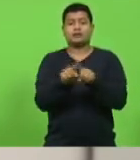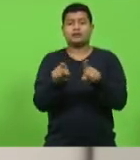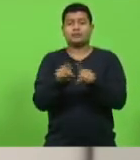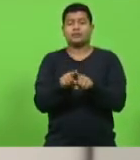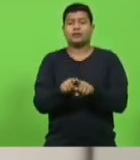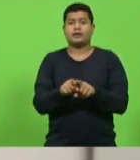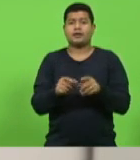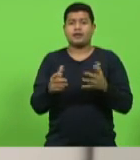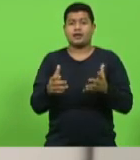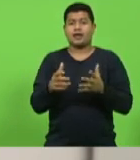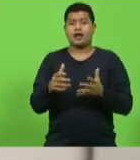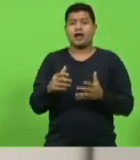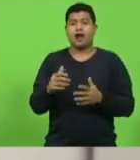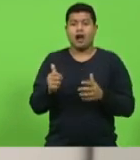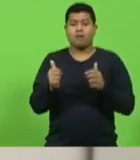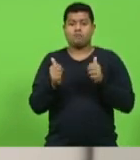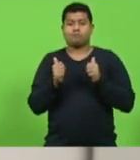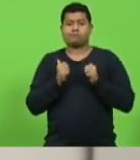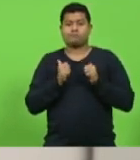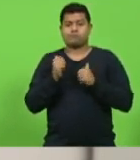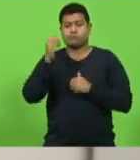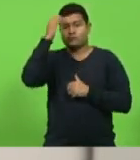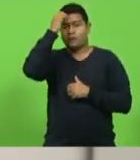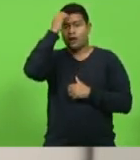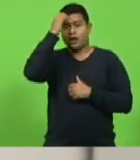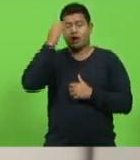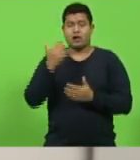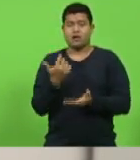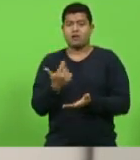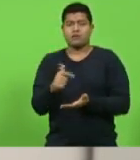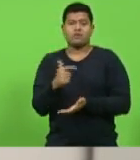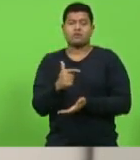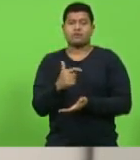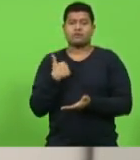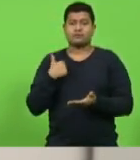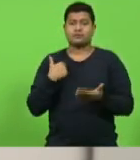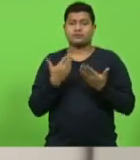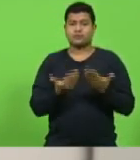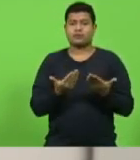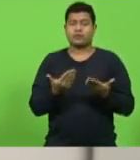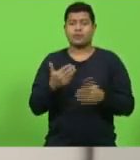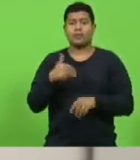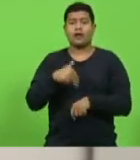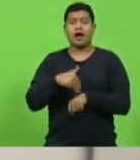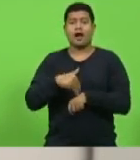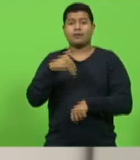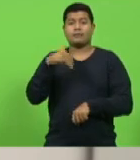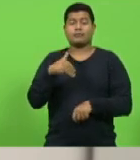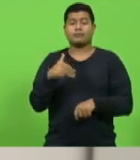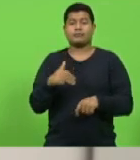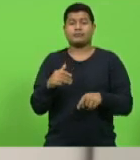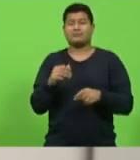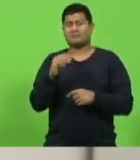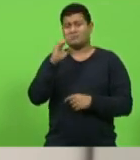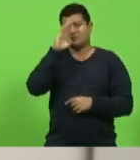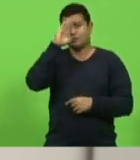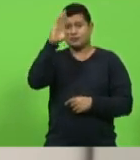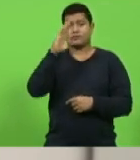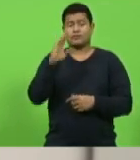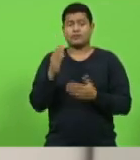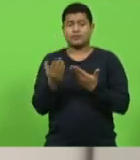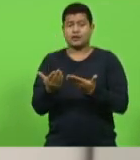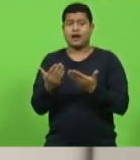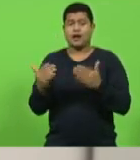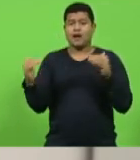ingenuidade, ela não se coaduna com a função da magistratura e sequer se coaduna com a